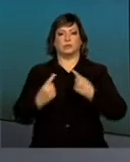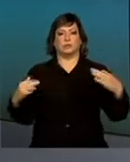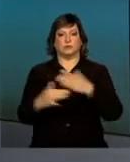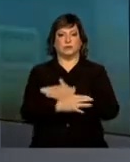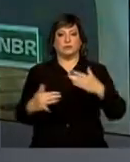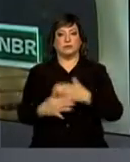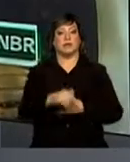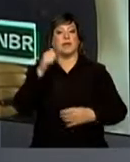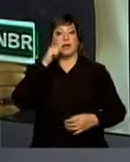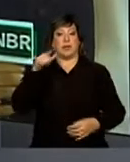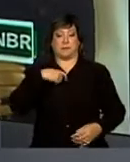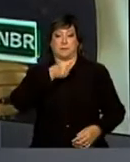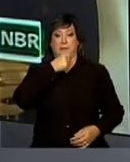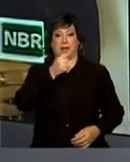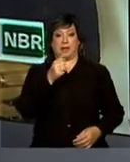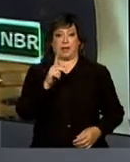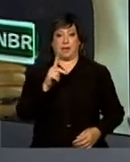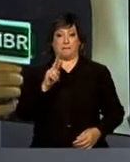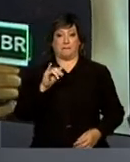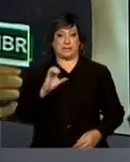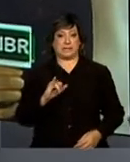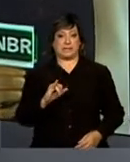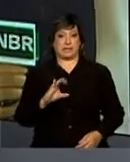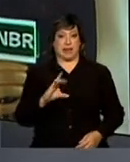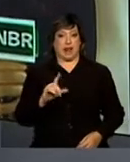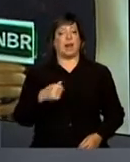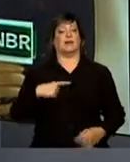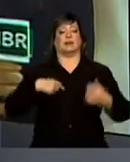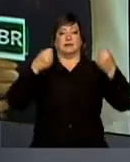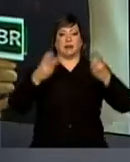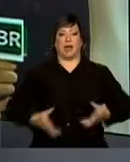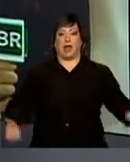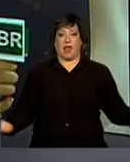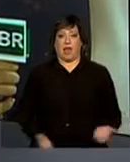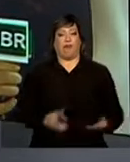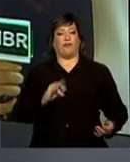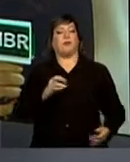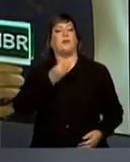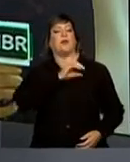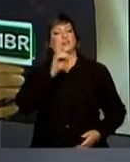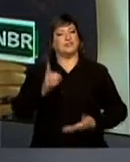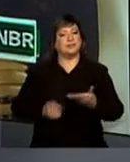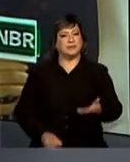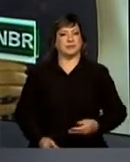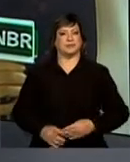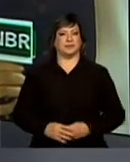Priscila Machado está em São Gonçalo, local do evento, e tem outras informações ao vivo. Bom dia, Priscila.